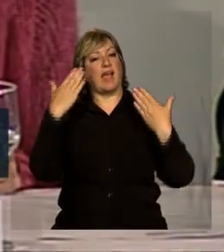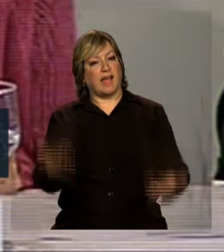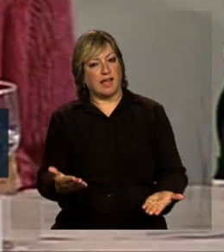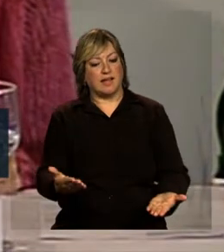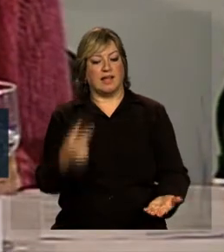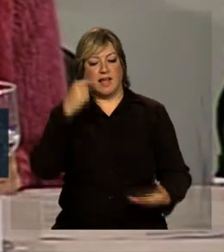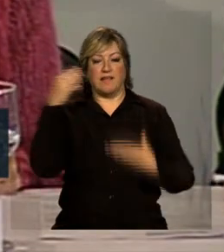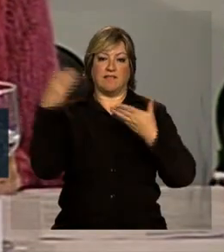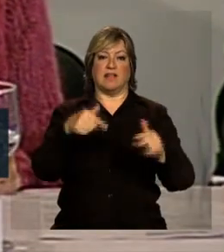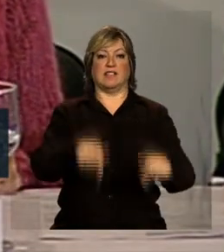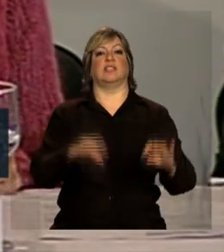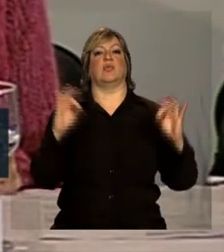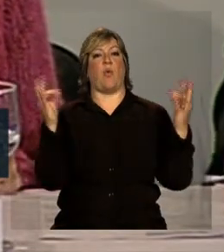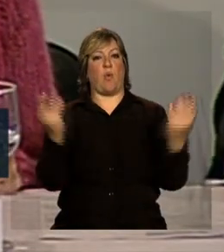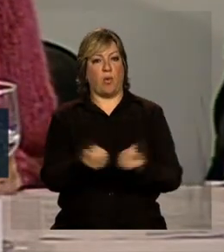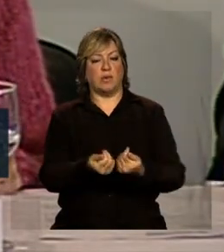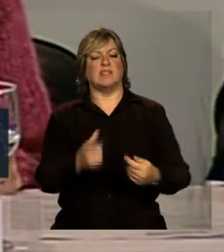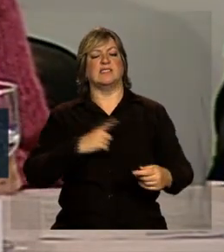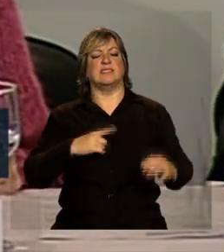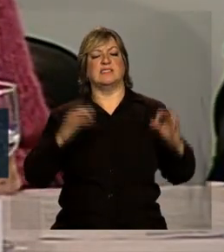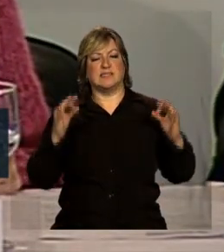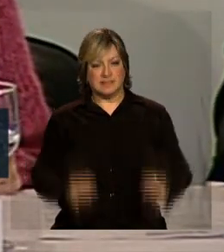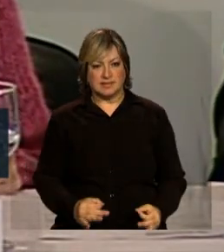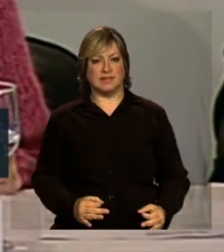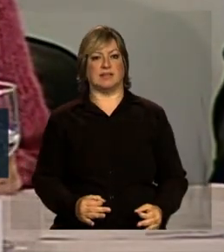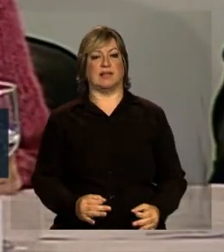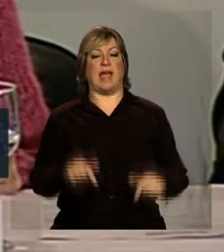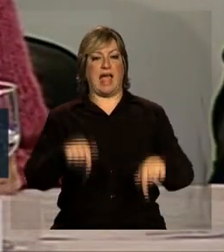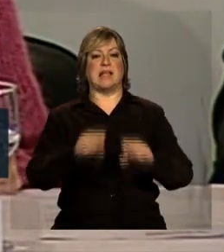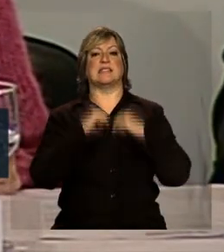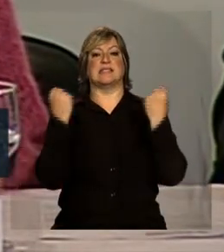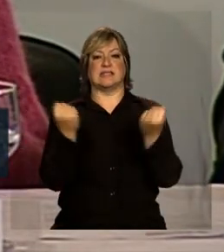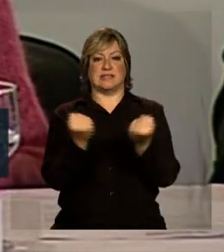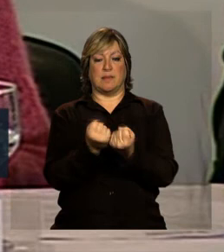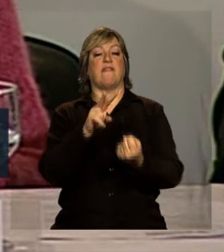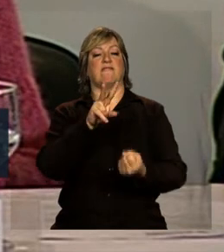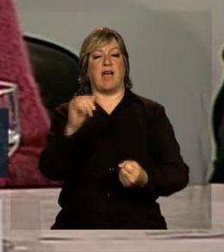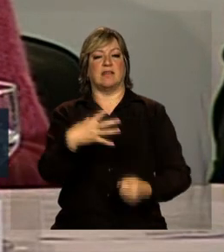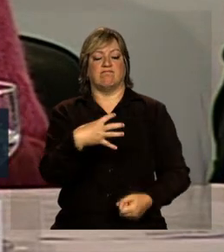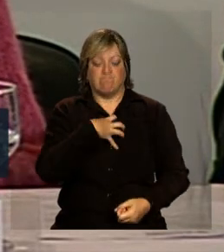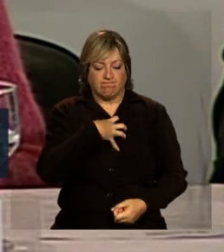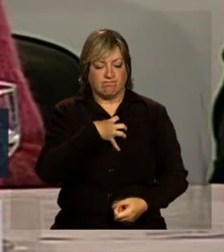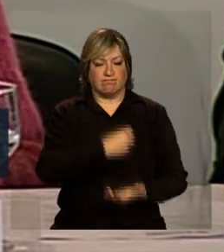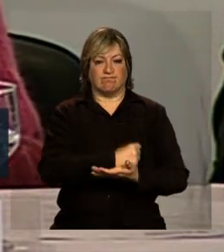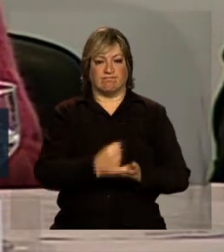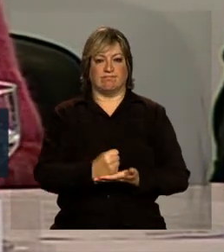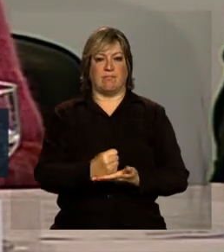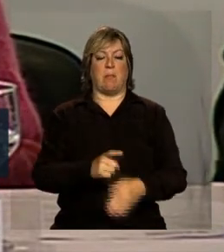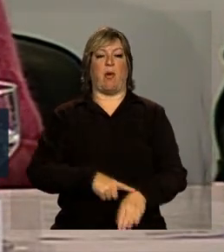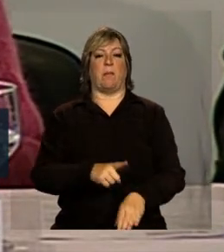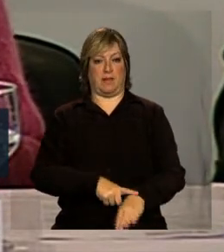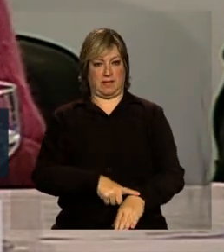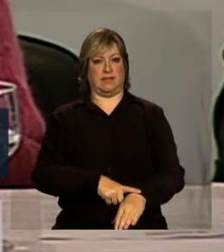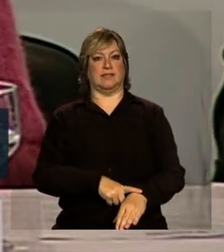a presença de todos, e temos certeza que esse seminário vai marcar um momento, vai